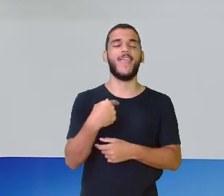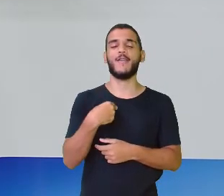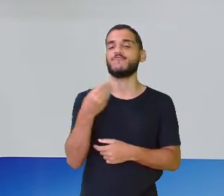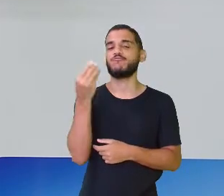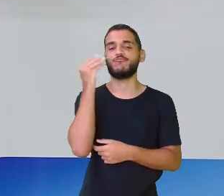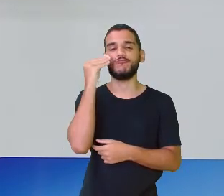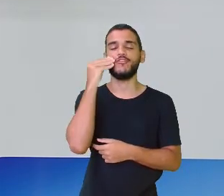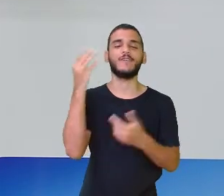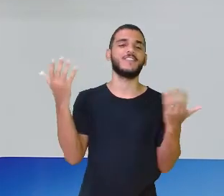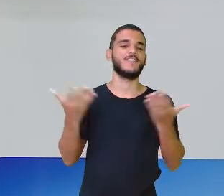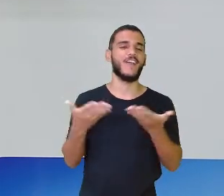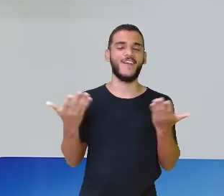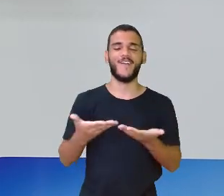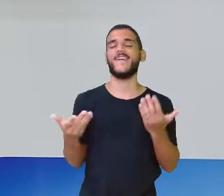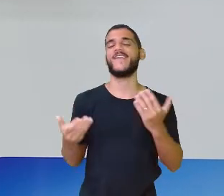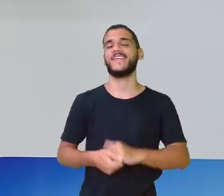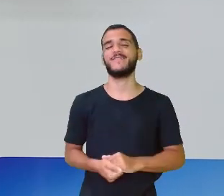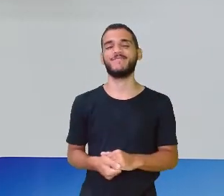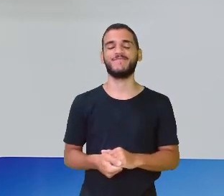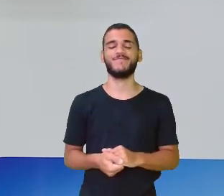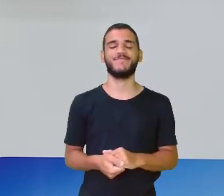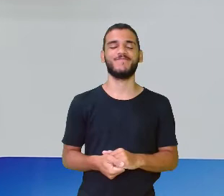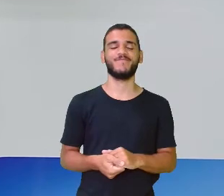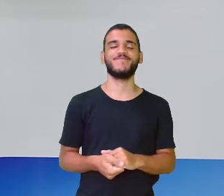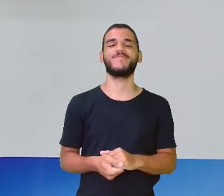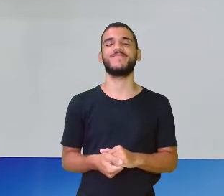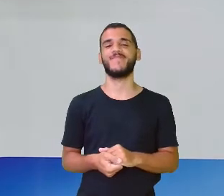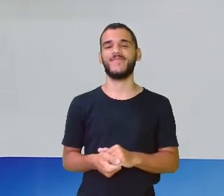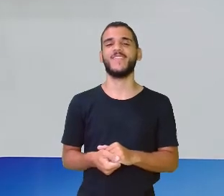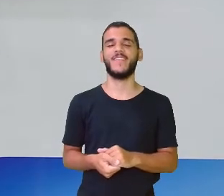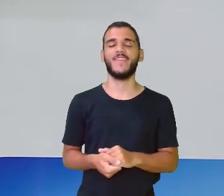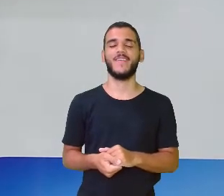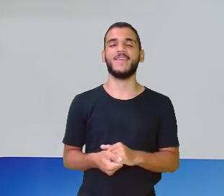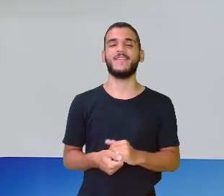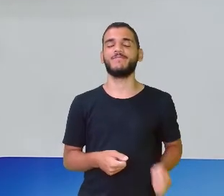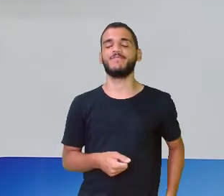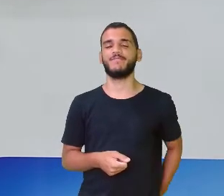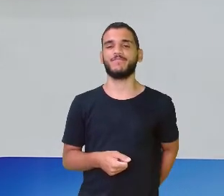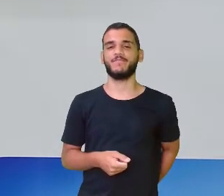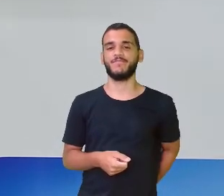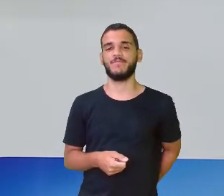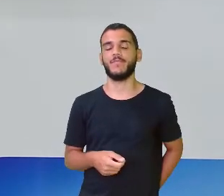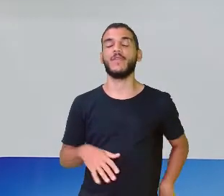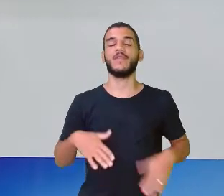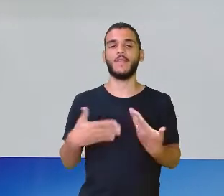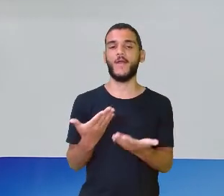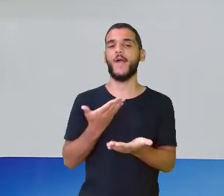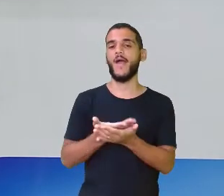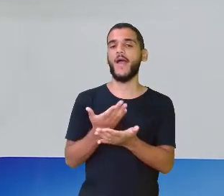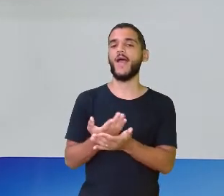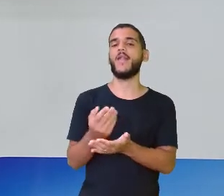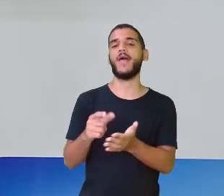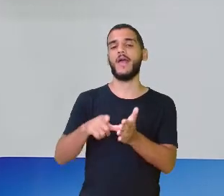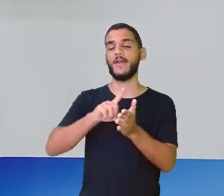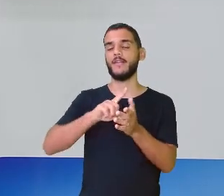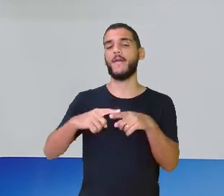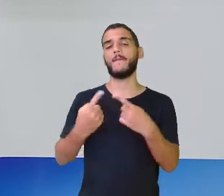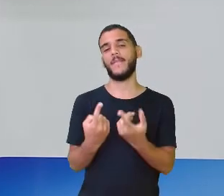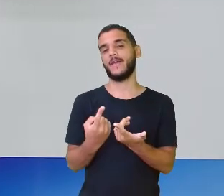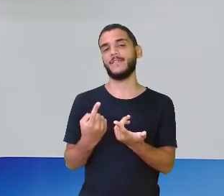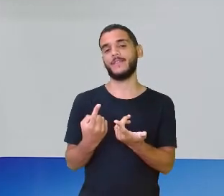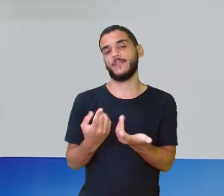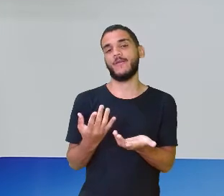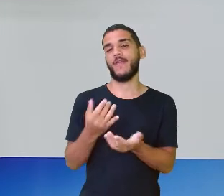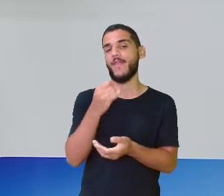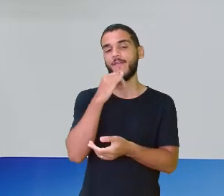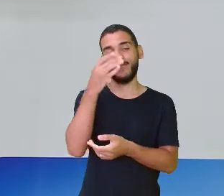atemporal. Fiquem com o beijo da professora. Era para a aula anterior, mas não prescreve, né? Isso, um